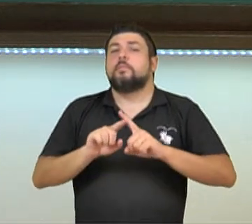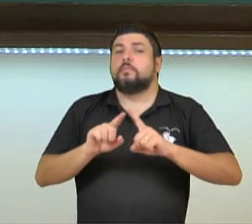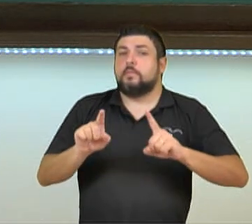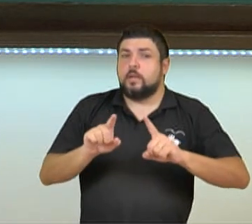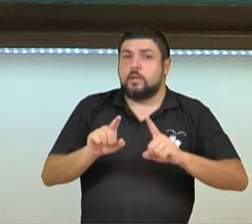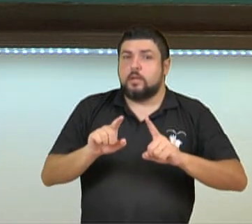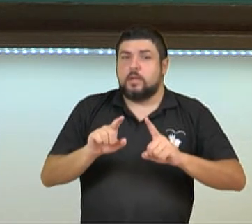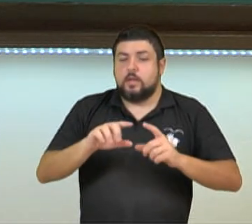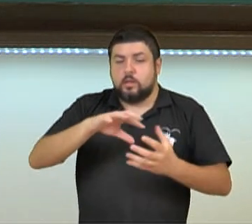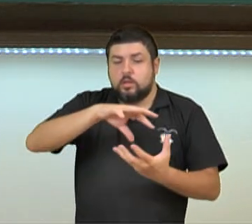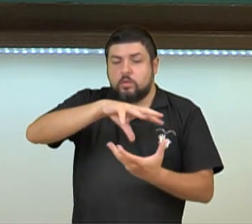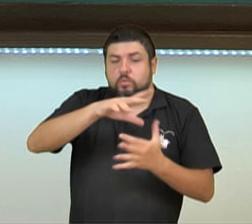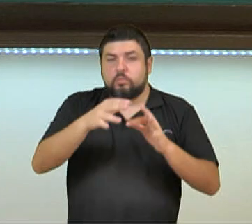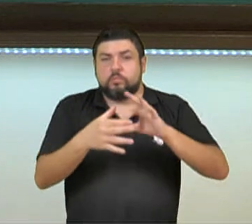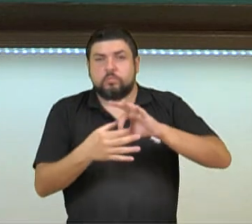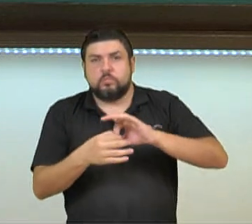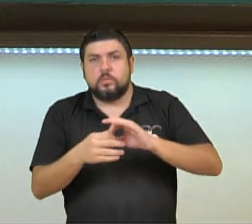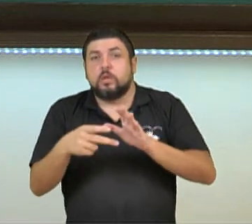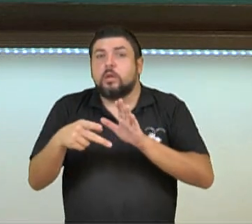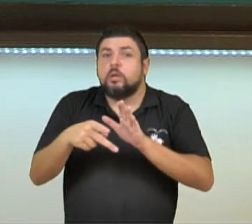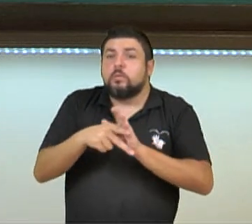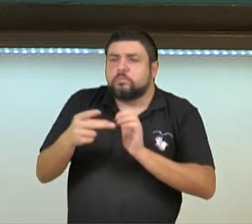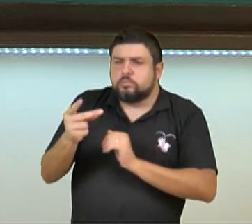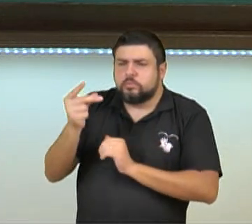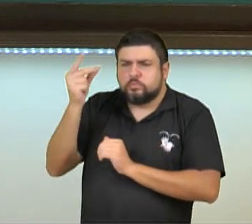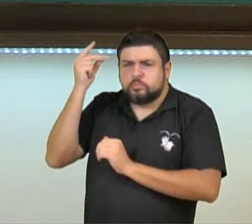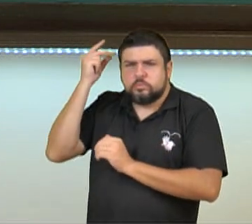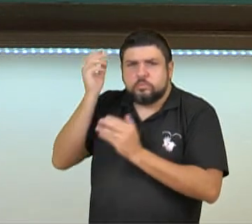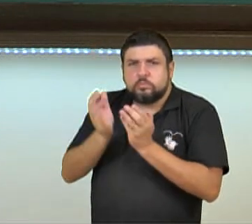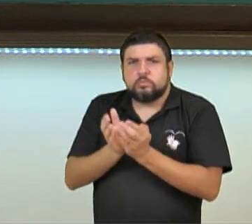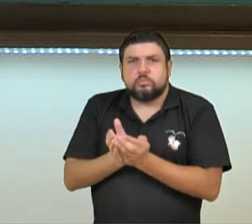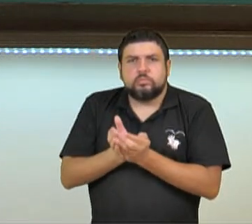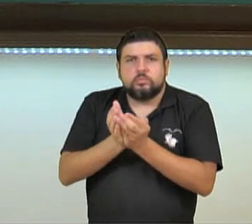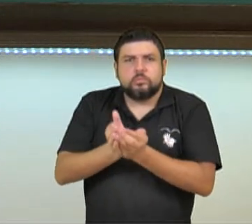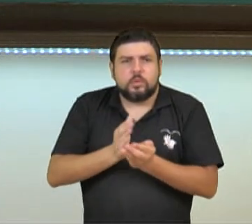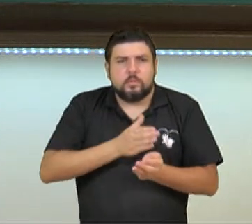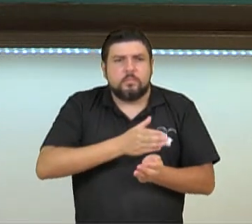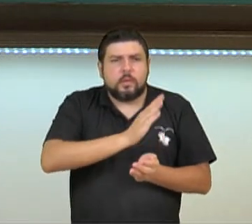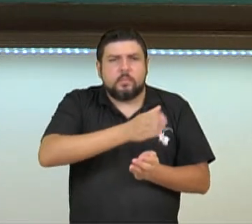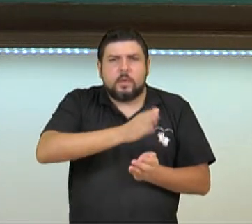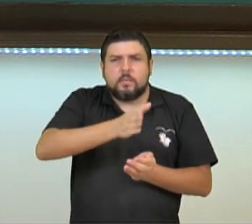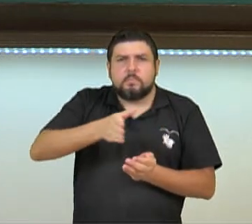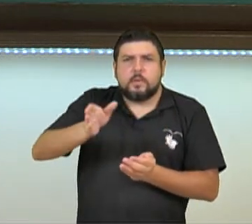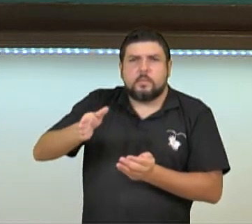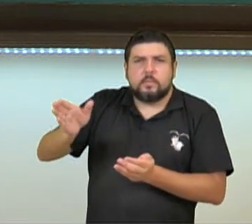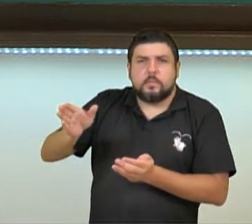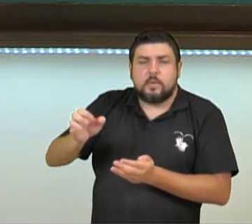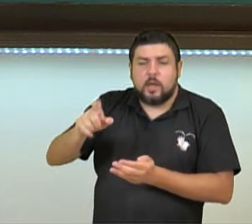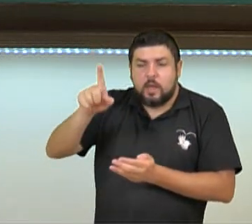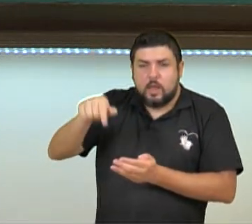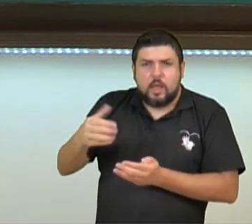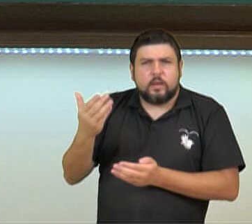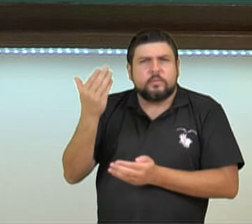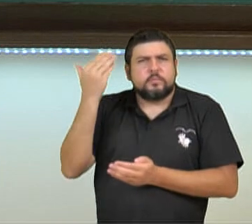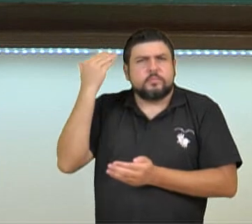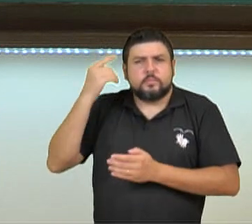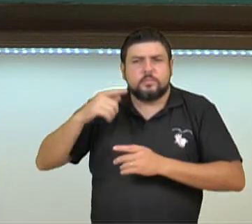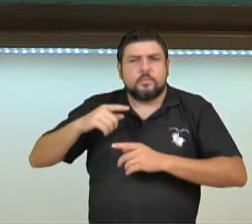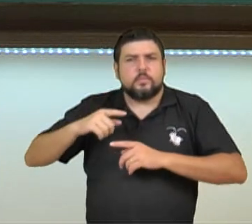grandes navegações, estamos falando da comunicabilidade dos produtos daquela época.